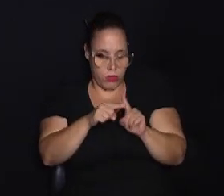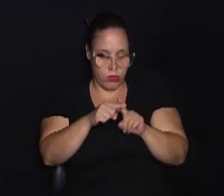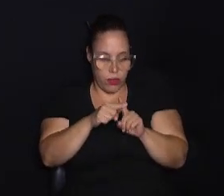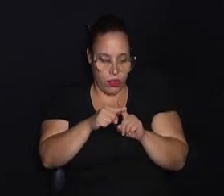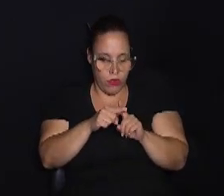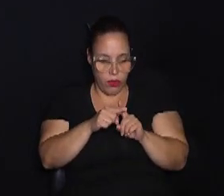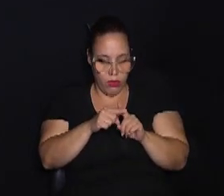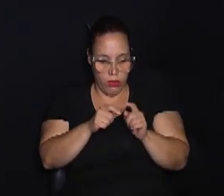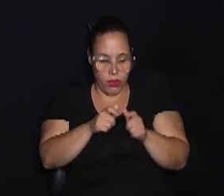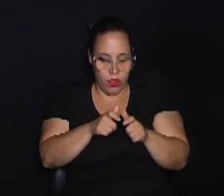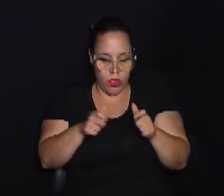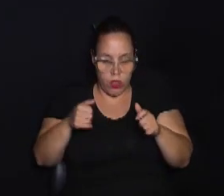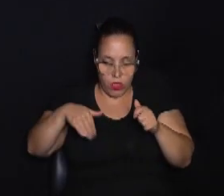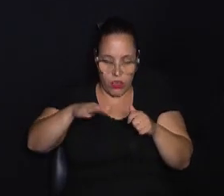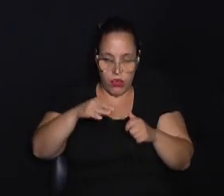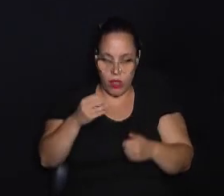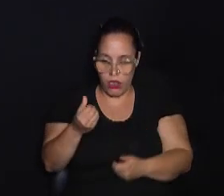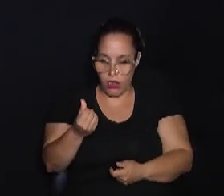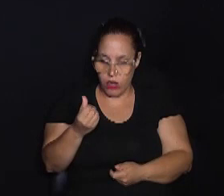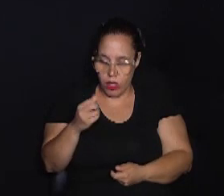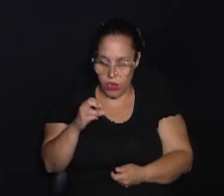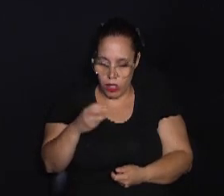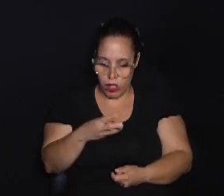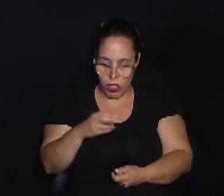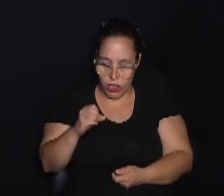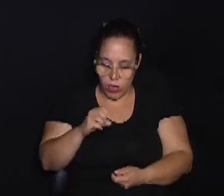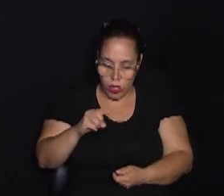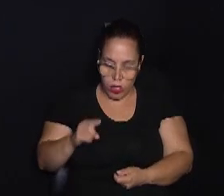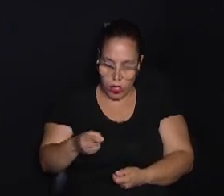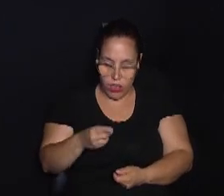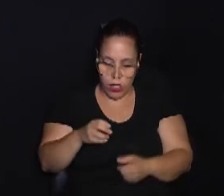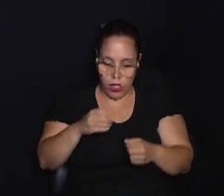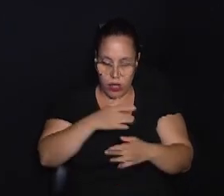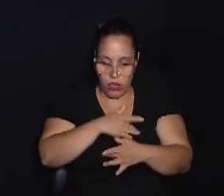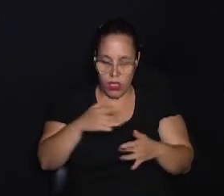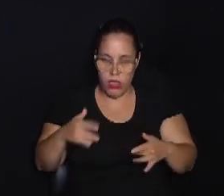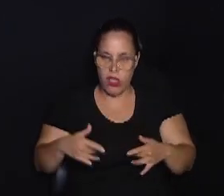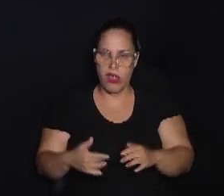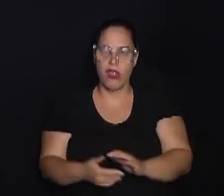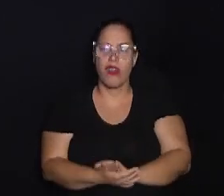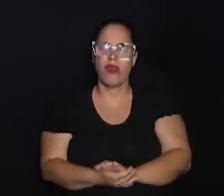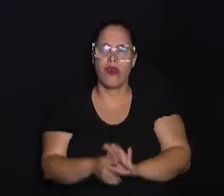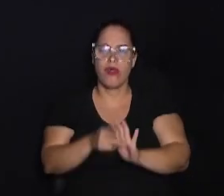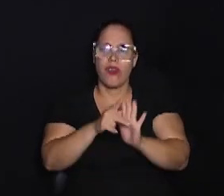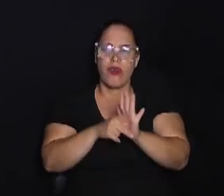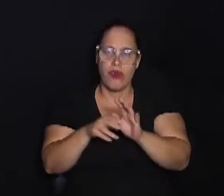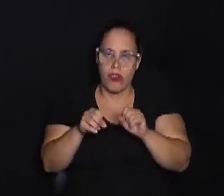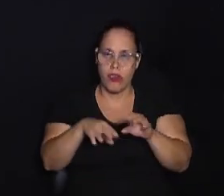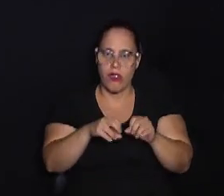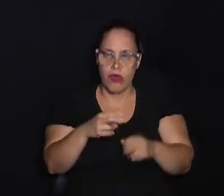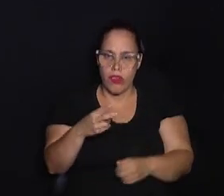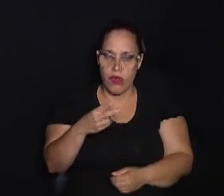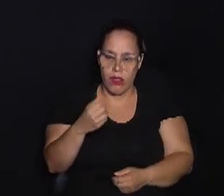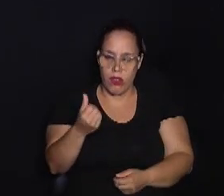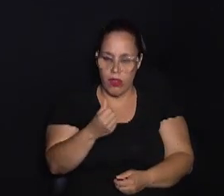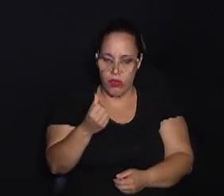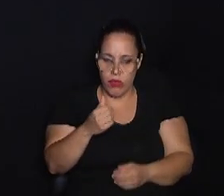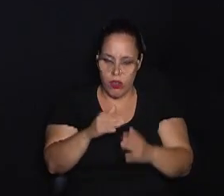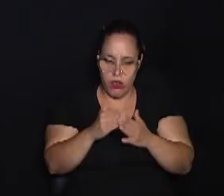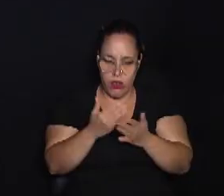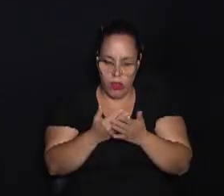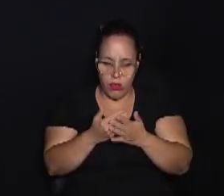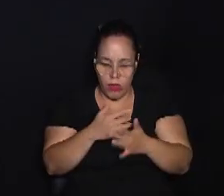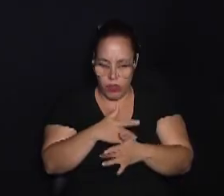sua maior destinação foi de R$630 mil para a área da saúde, em projetos educativos em 21 unidades de saúde